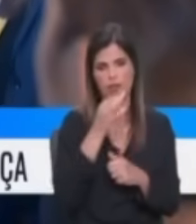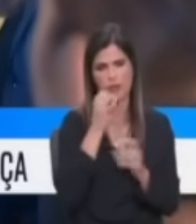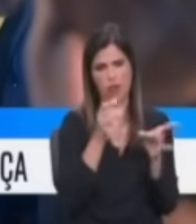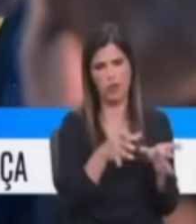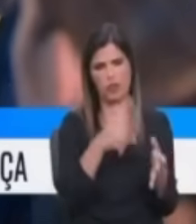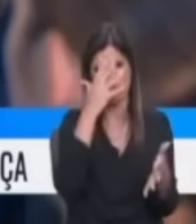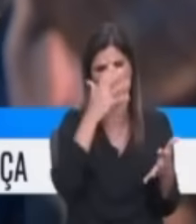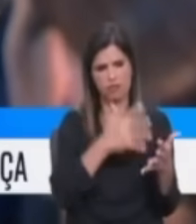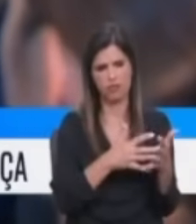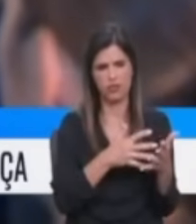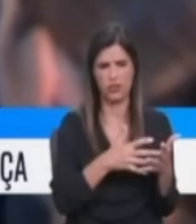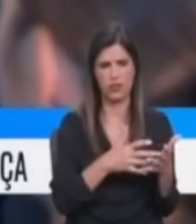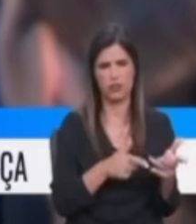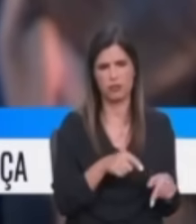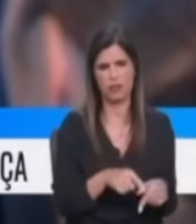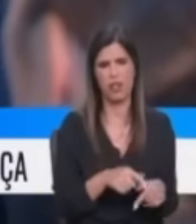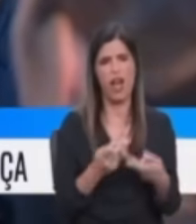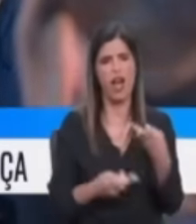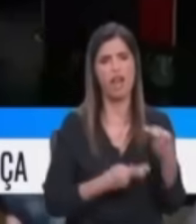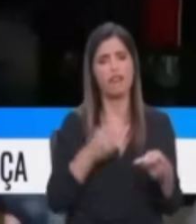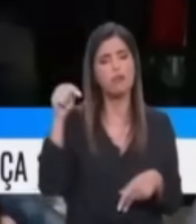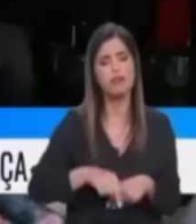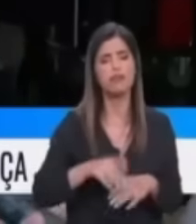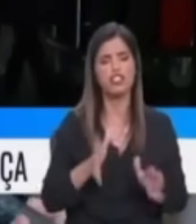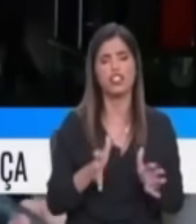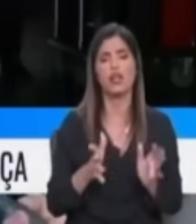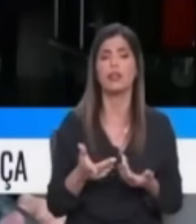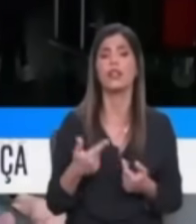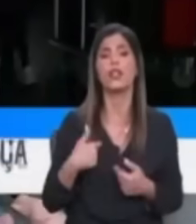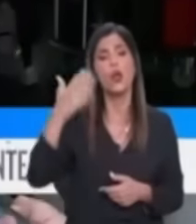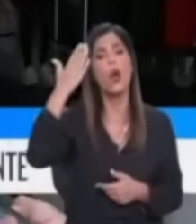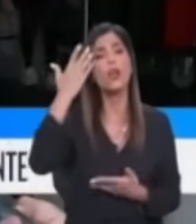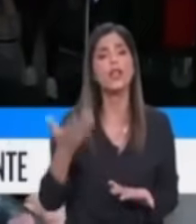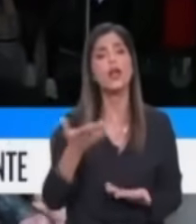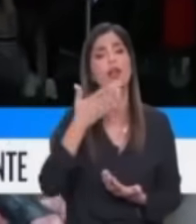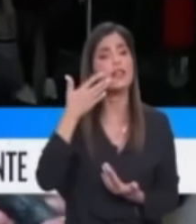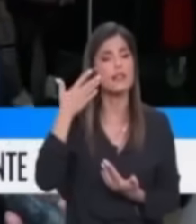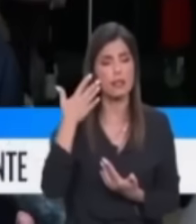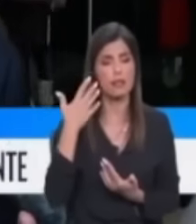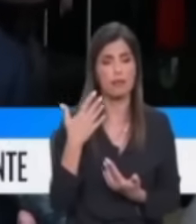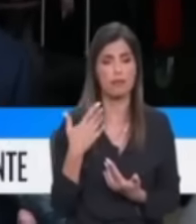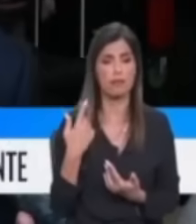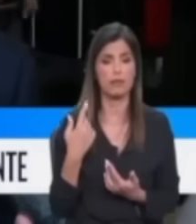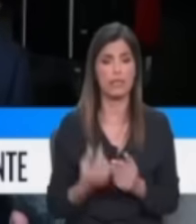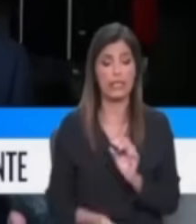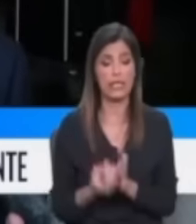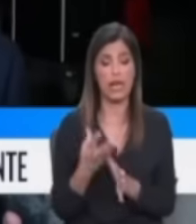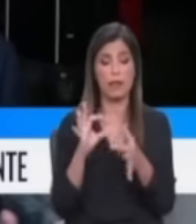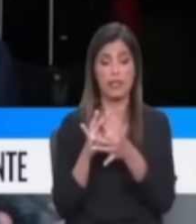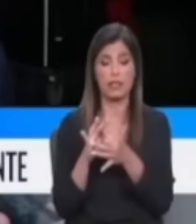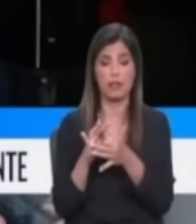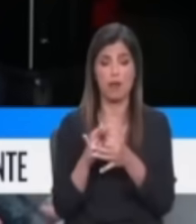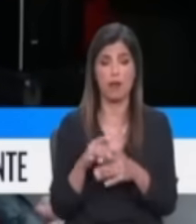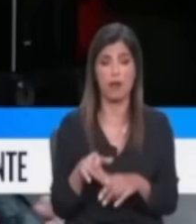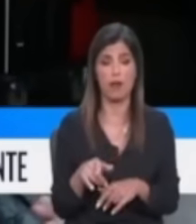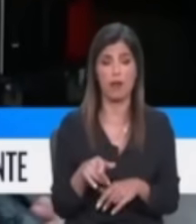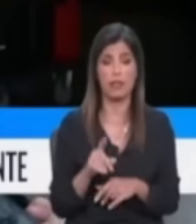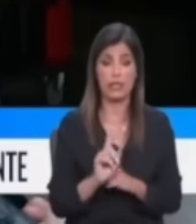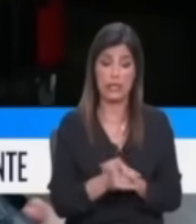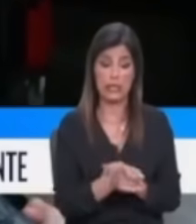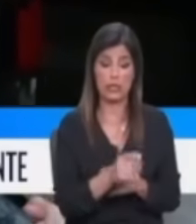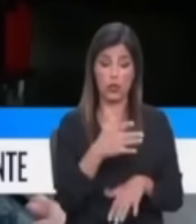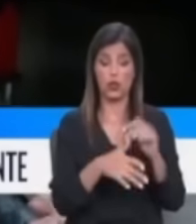não quis fazer avaliações precipitadas. Penso que é prematuro, nesta altura, estabelecer uma ligação entre